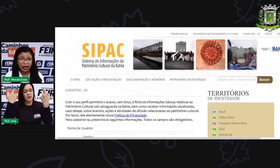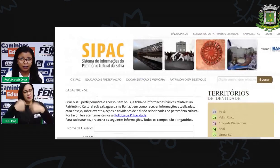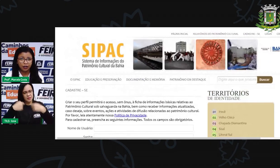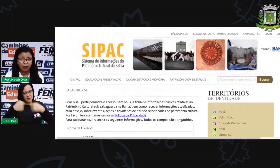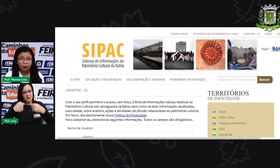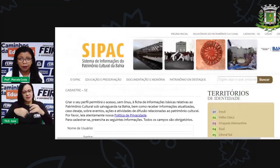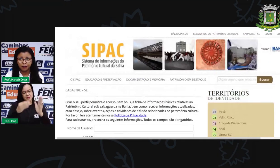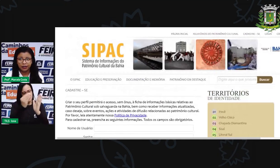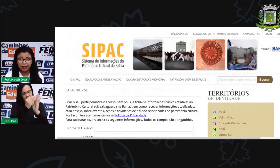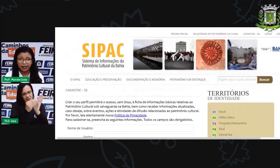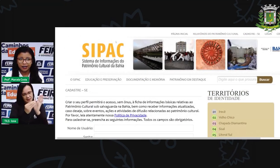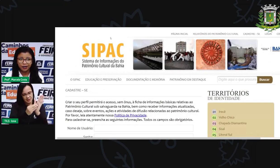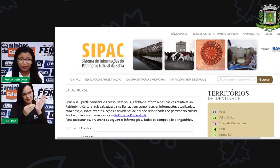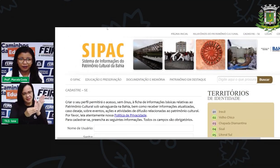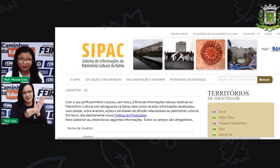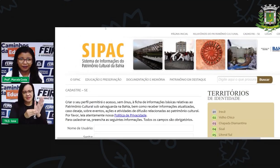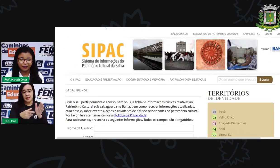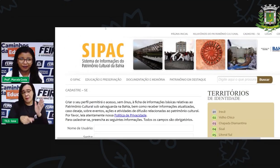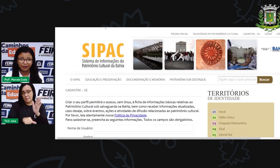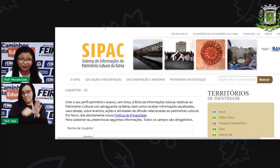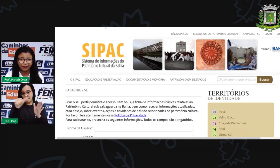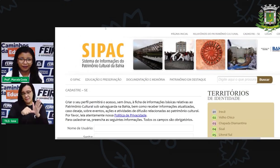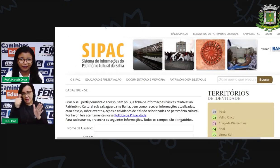dificuldade para fazer isso.